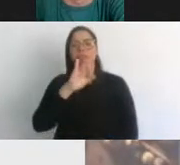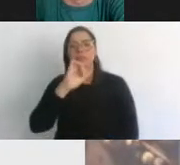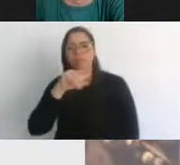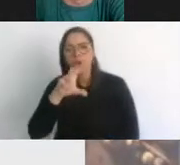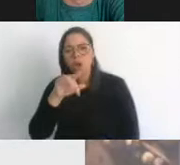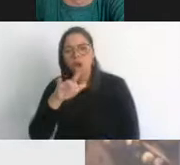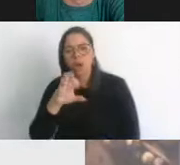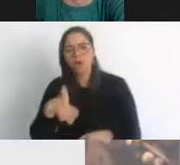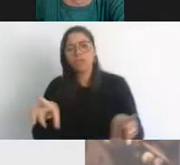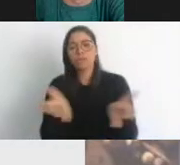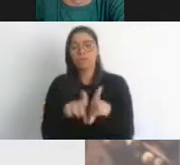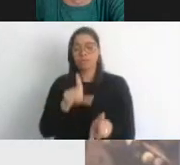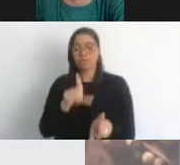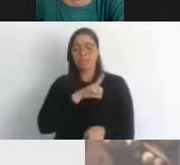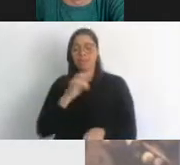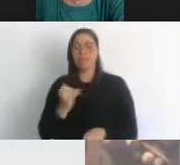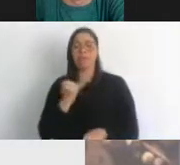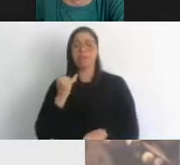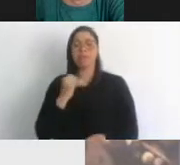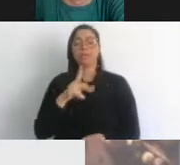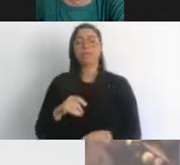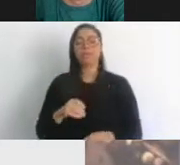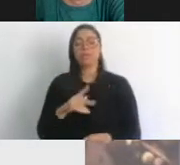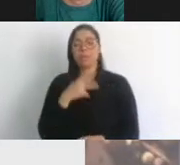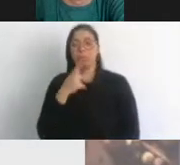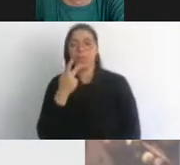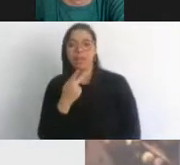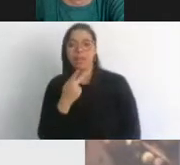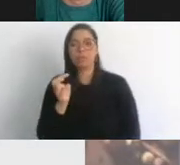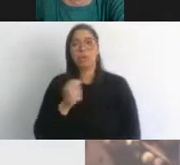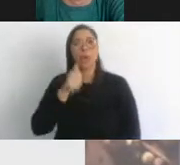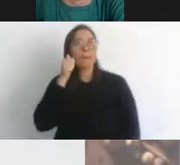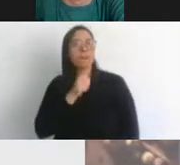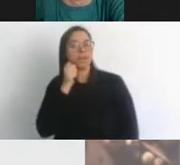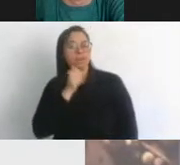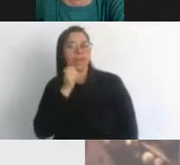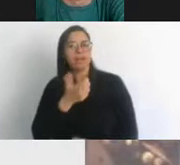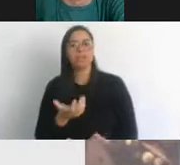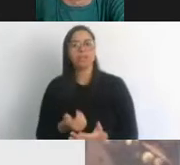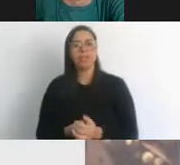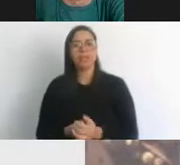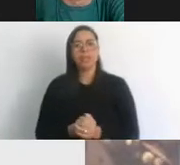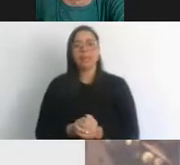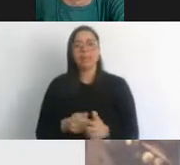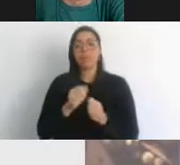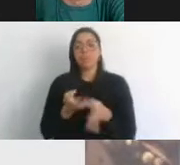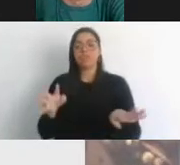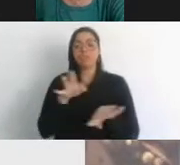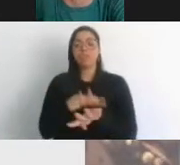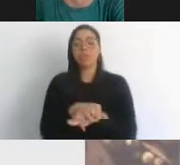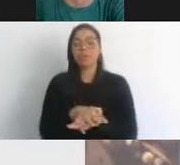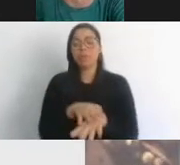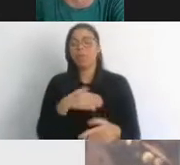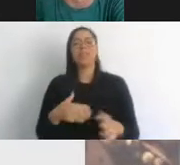eu acho que tem uma potência política quando nós falamos e mulheres dá uma potência política mesmo é uma forma de incluir cada vez mais